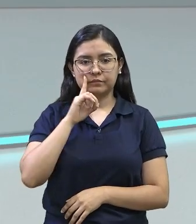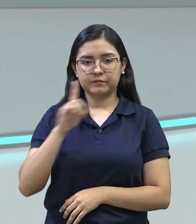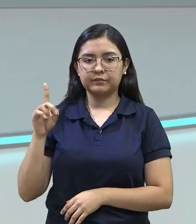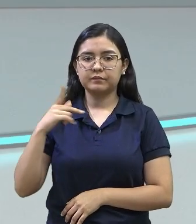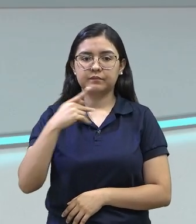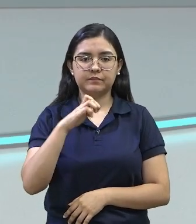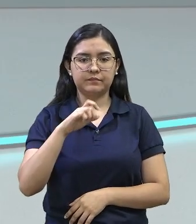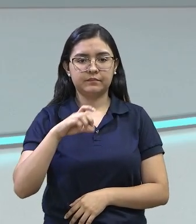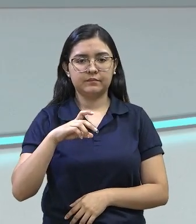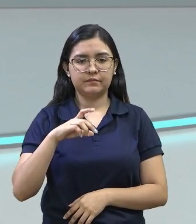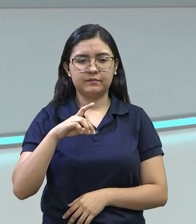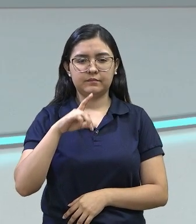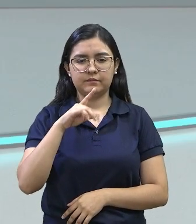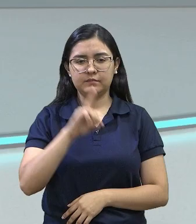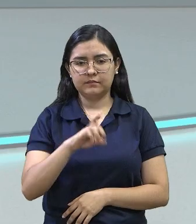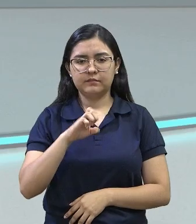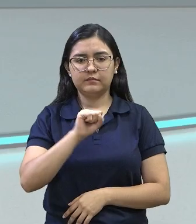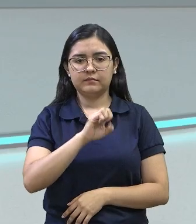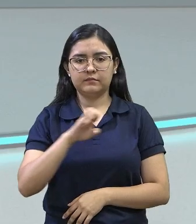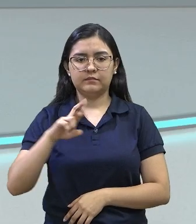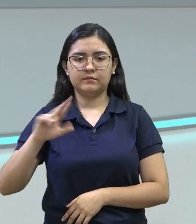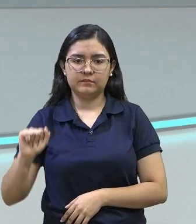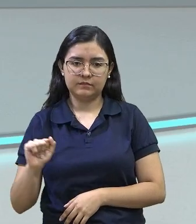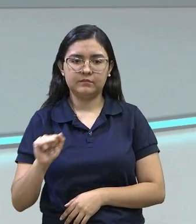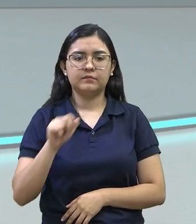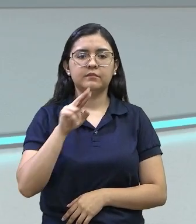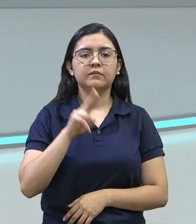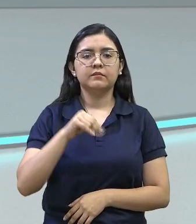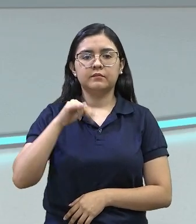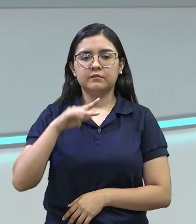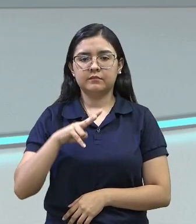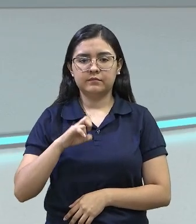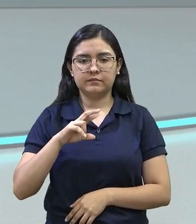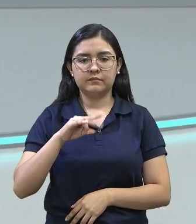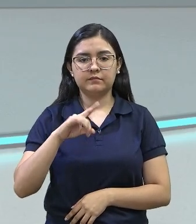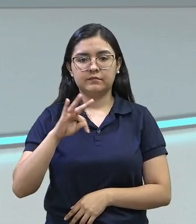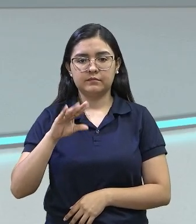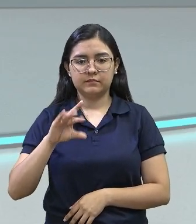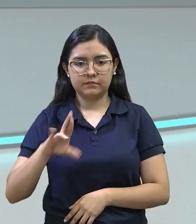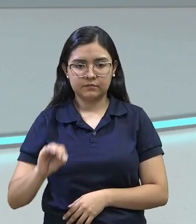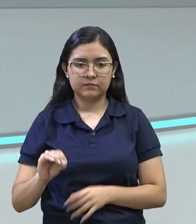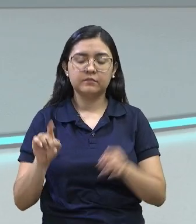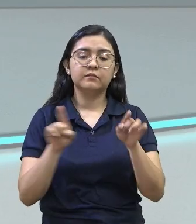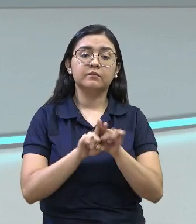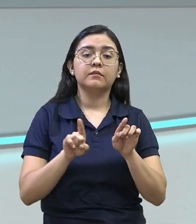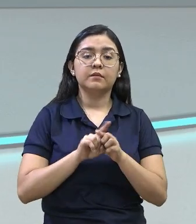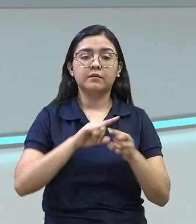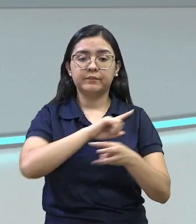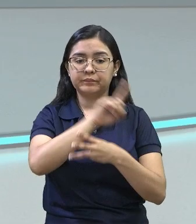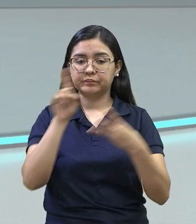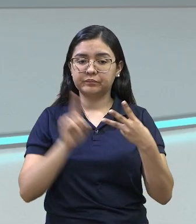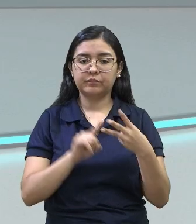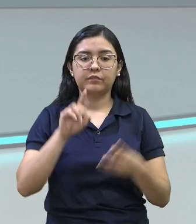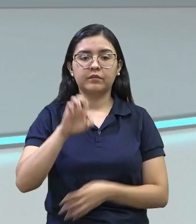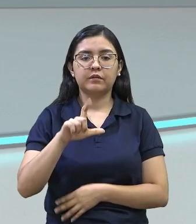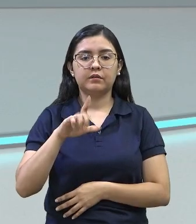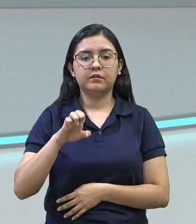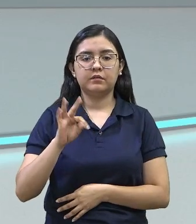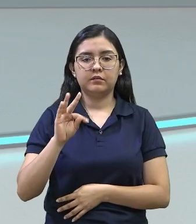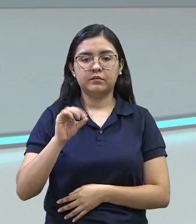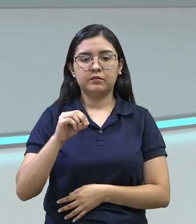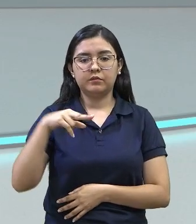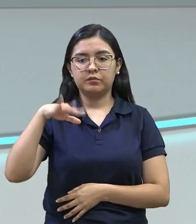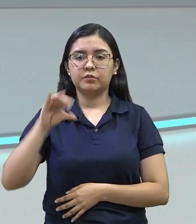de serra, o universitário e o eletrônico. Então, o forró pé de serra é o mais tradicional, que utiliza